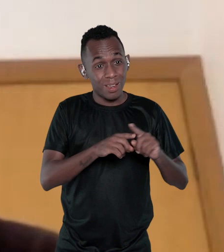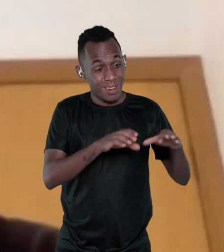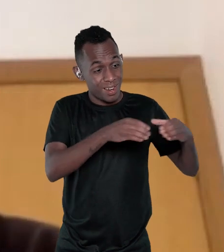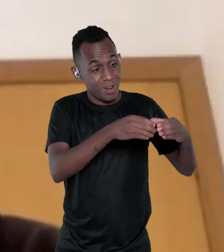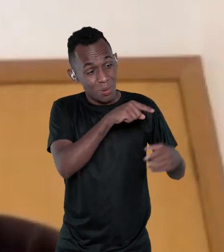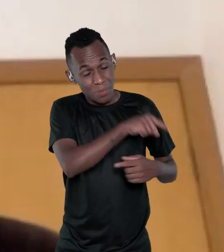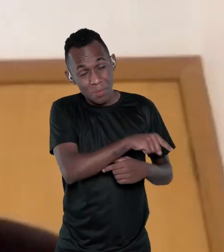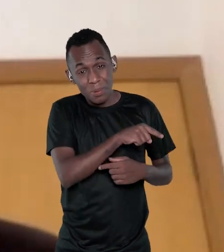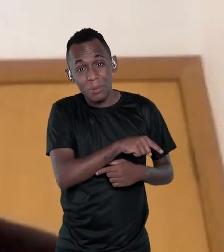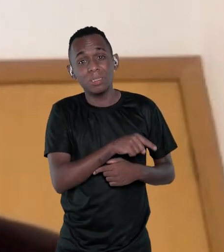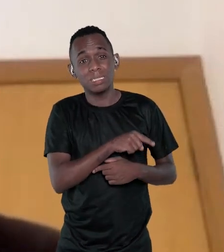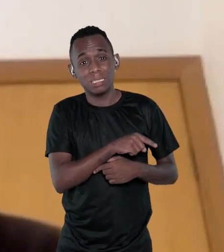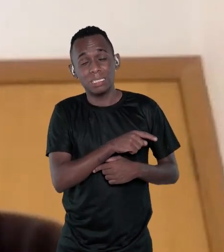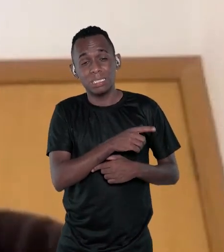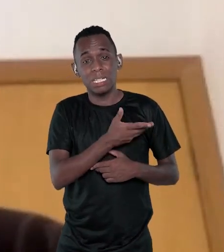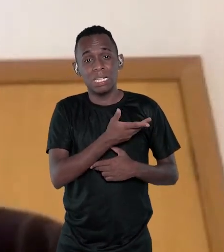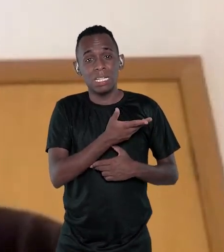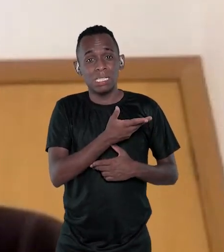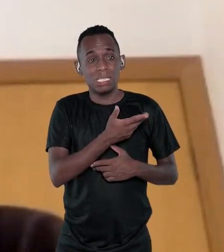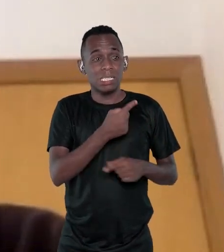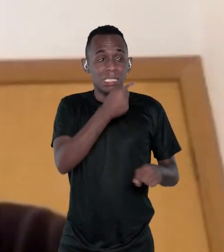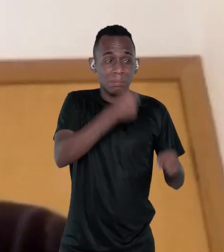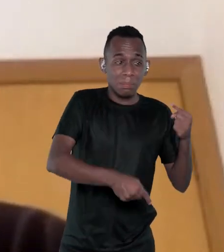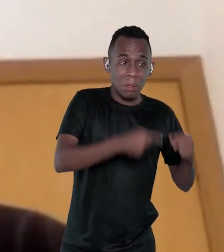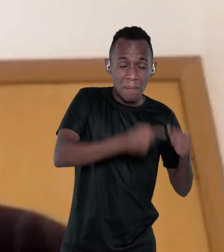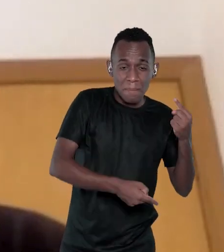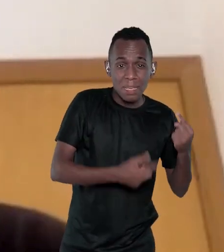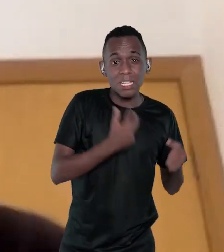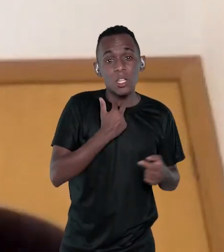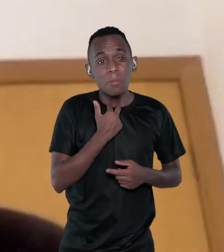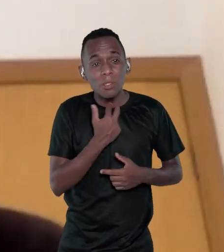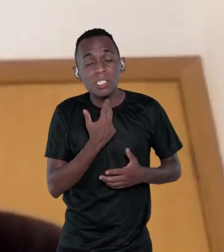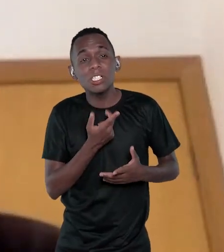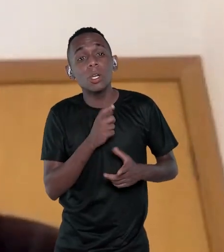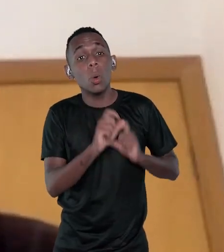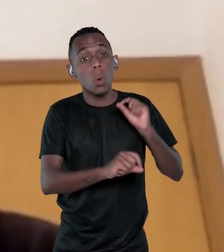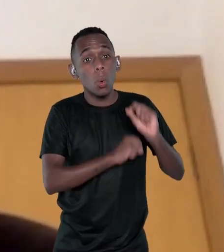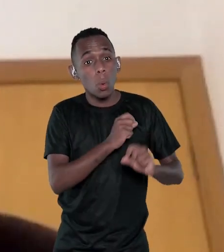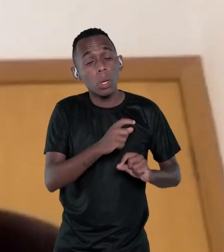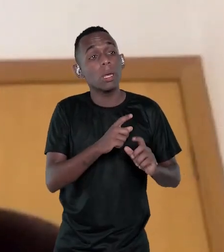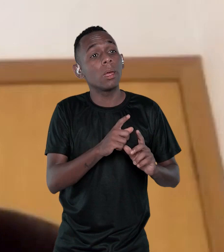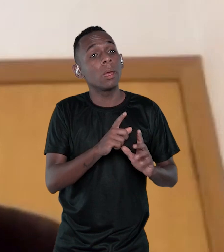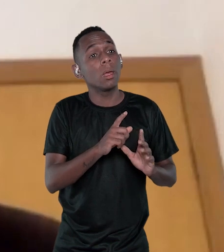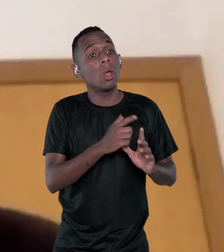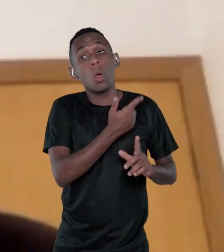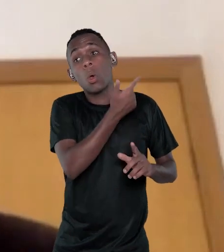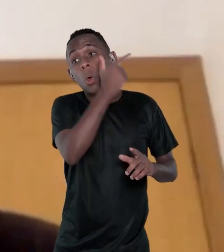porque eles eram pessoas, esses censores eram